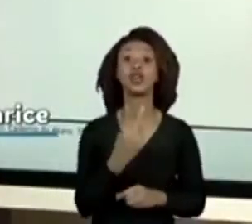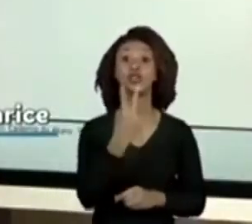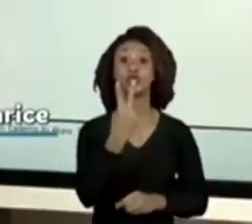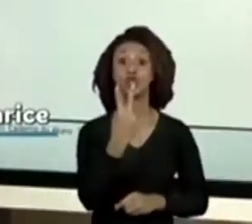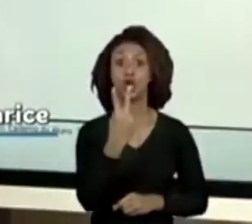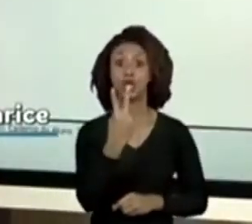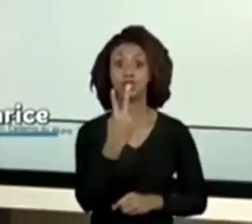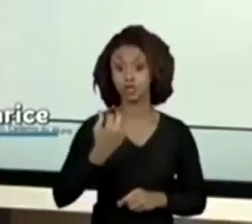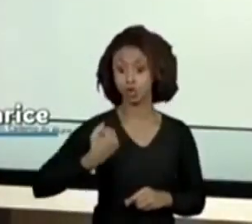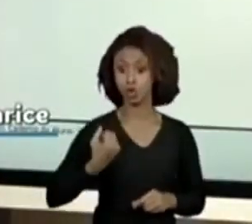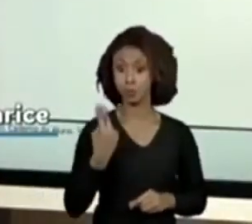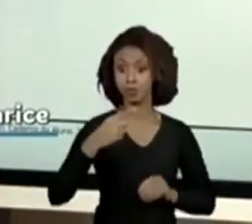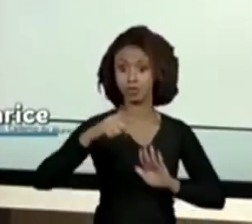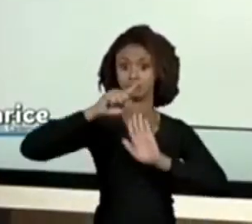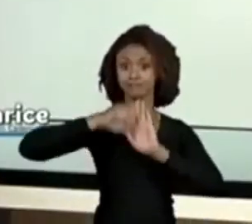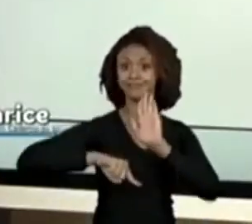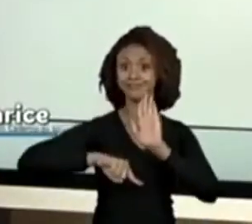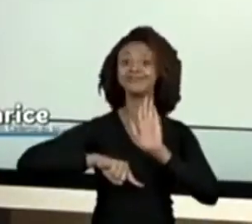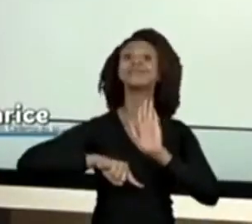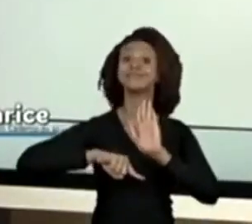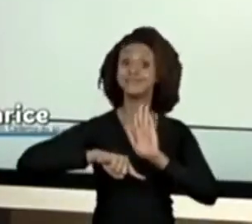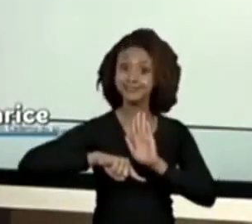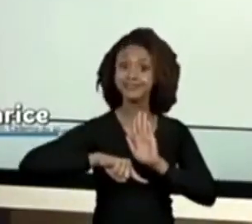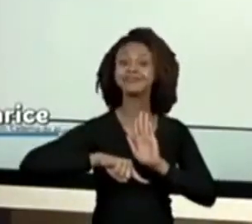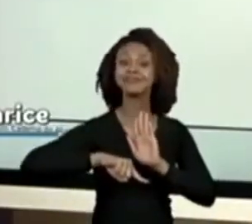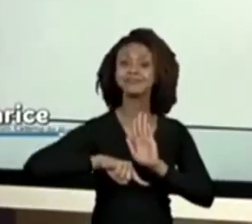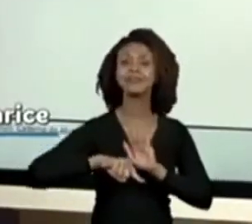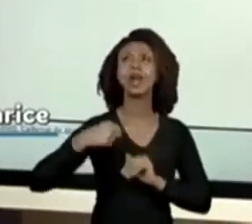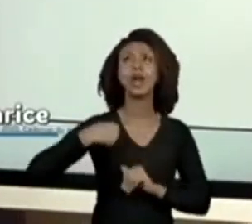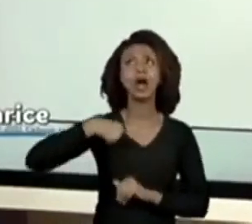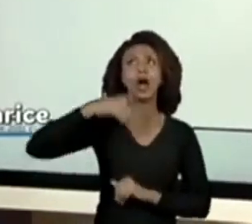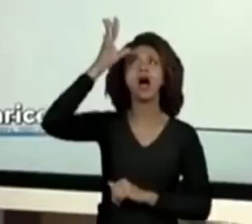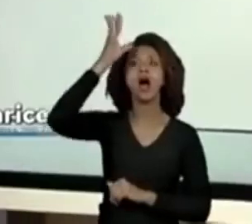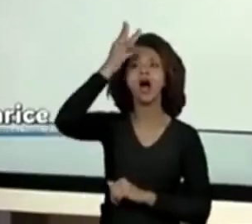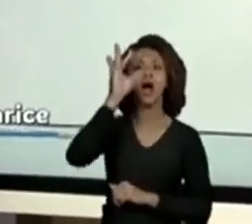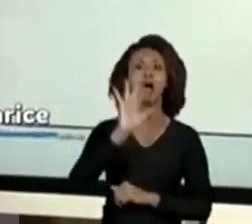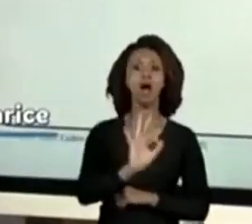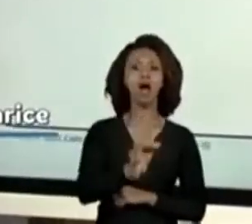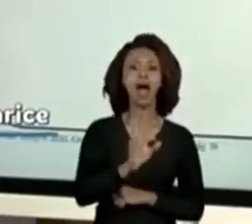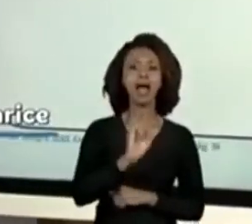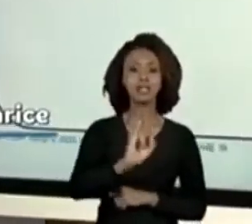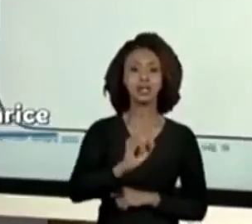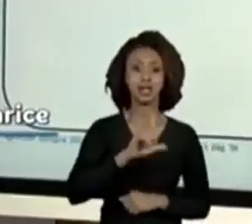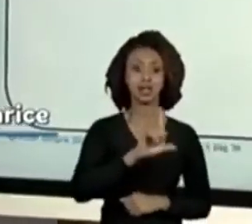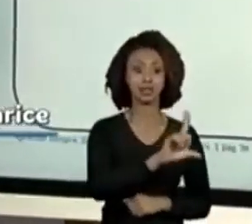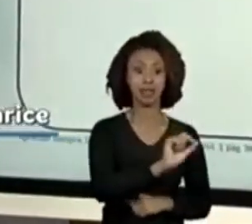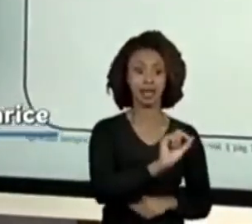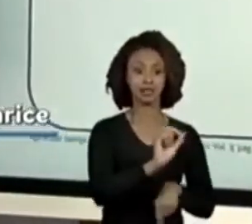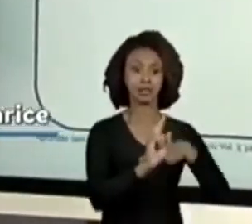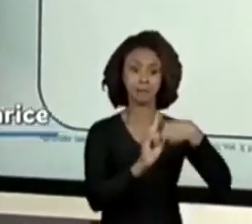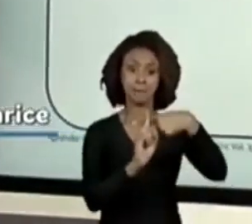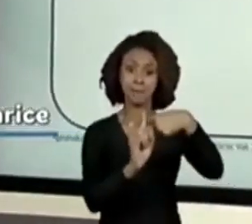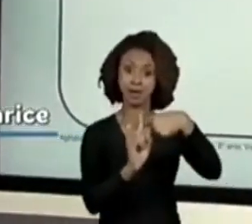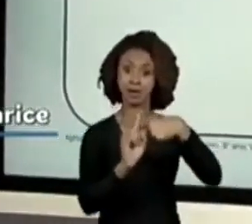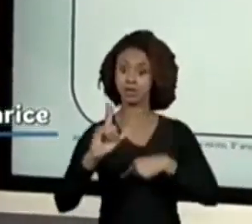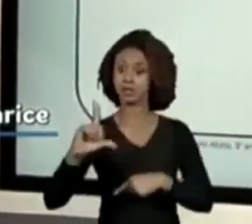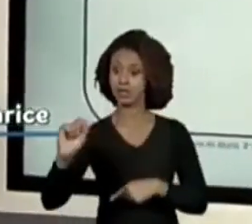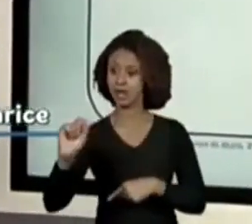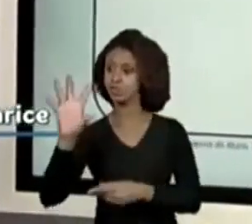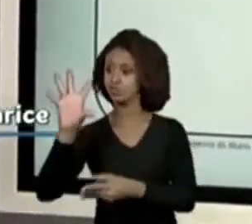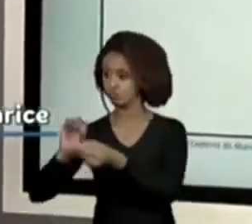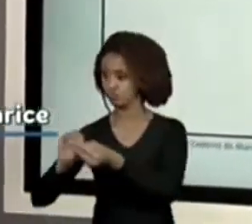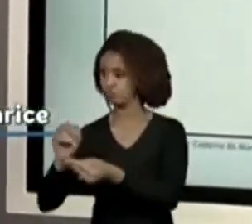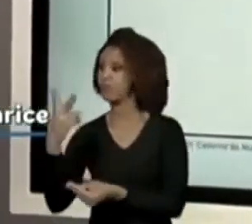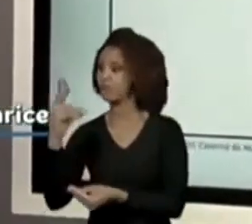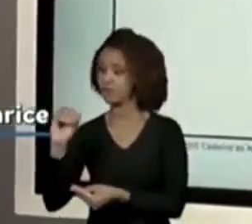já sei, já está guardado na minha memória há muito tempo, que 10 mais 10 dá 20, que